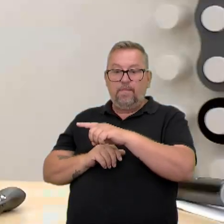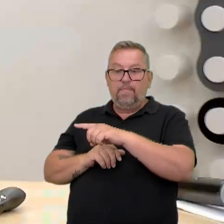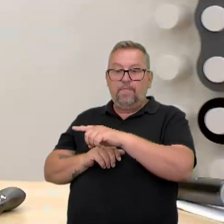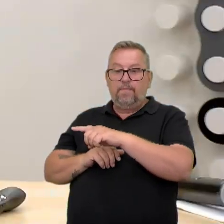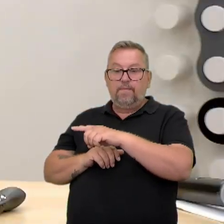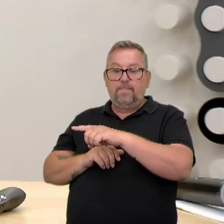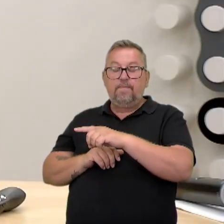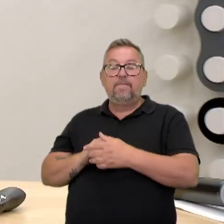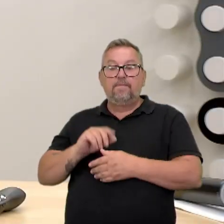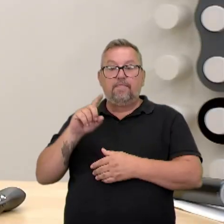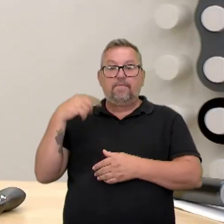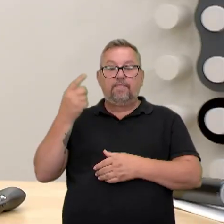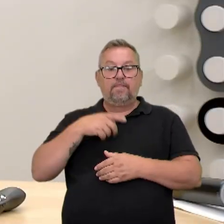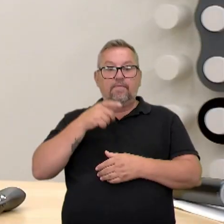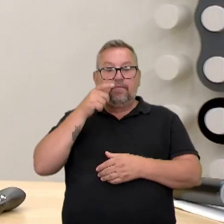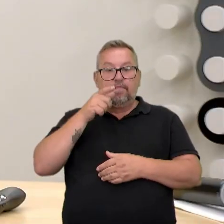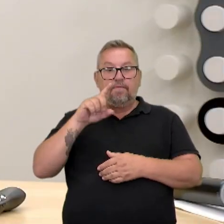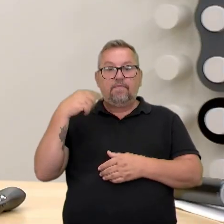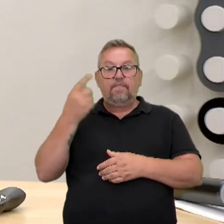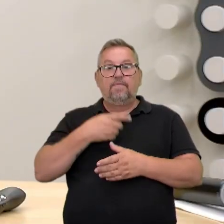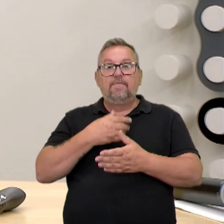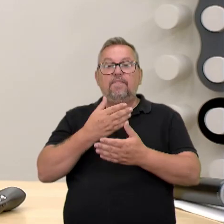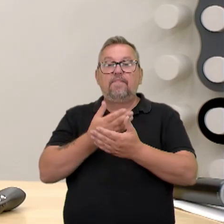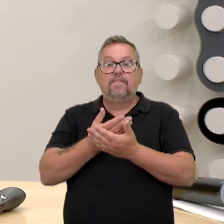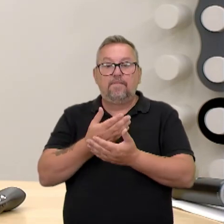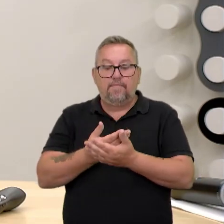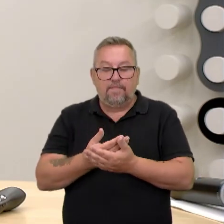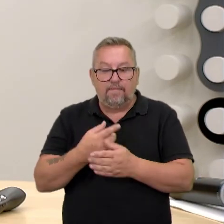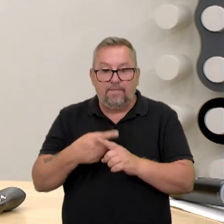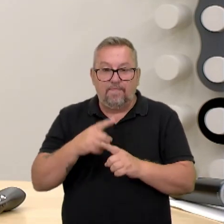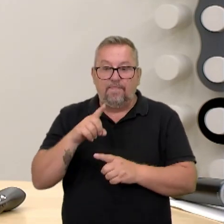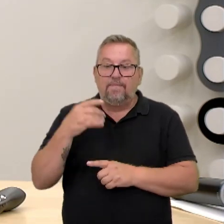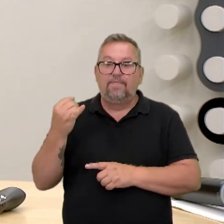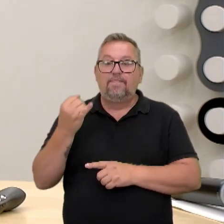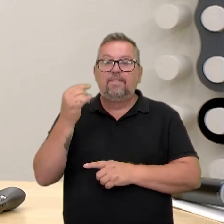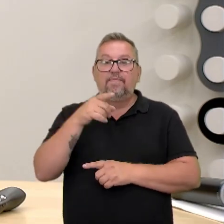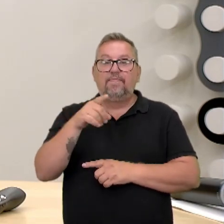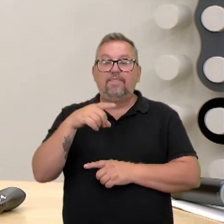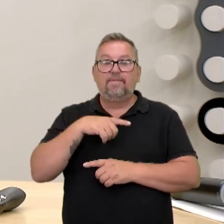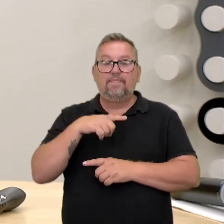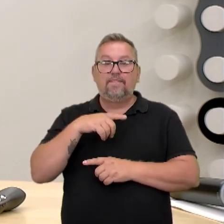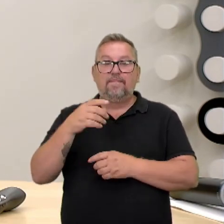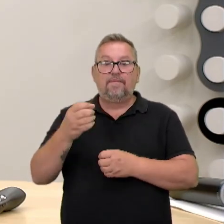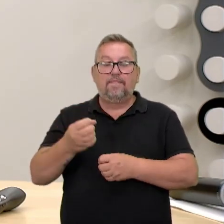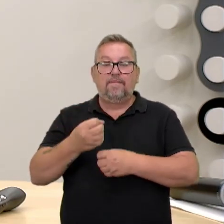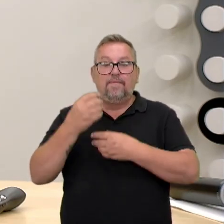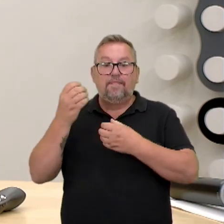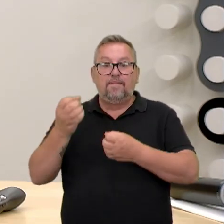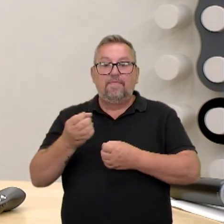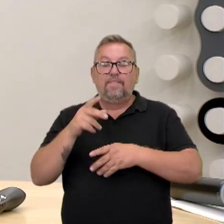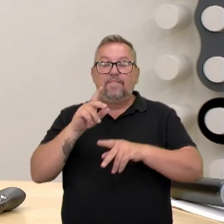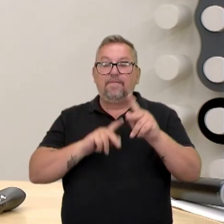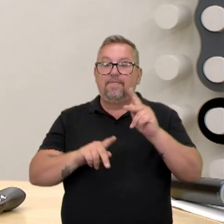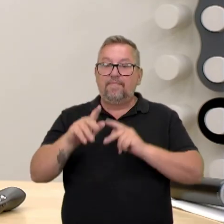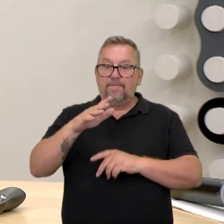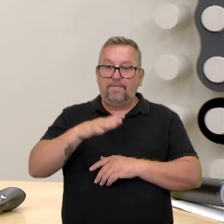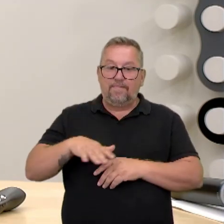aí no decorrer das nossas aulas, né? Porque é importante, né, você ter dados